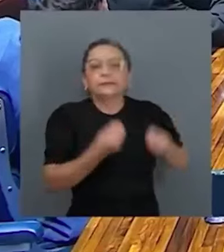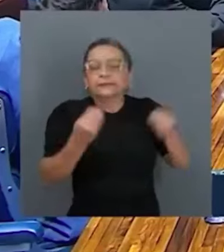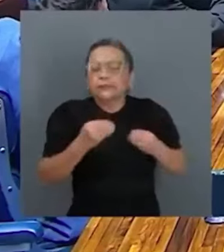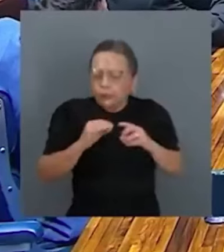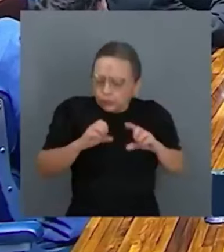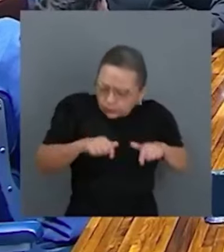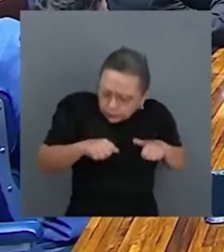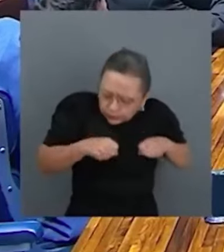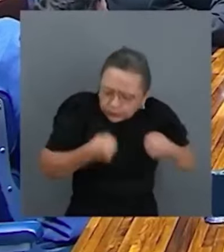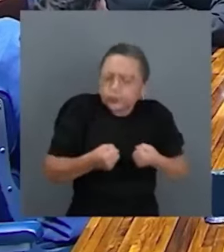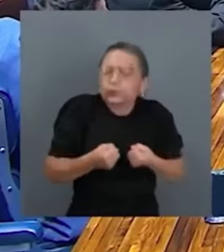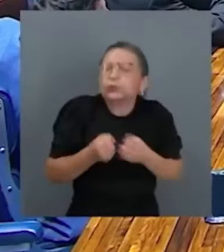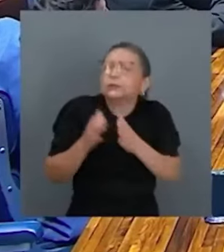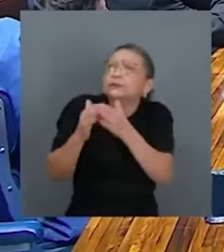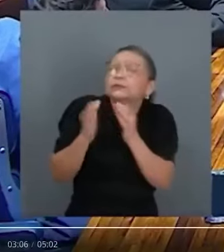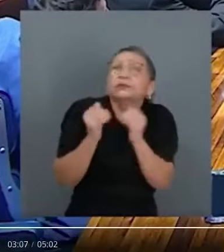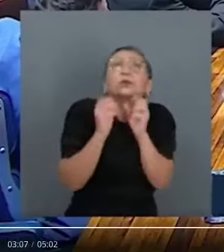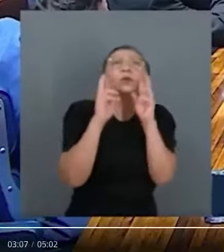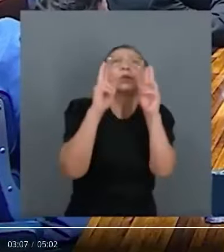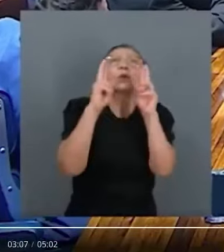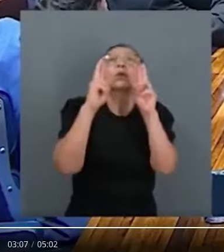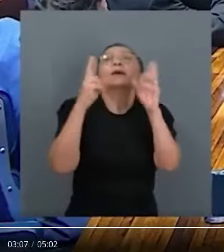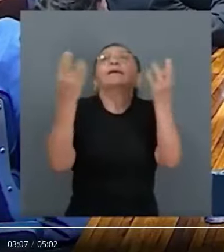desespero, buscando um raio de esperança.